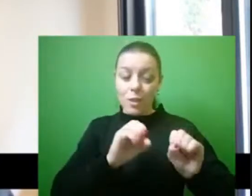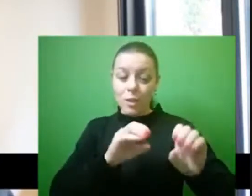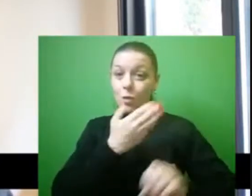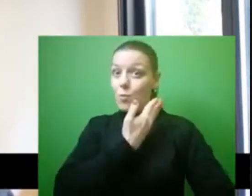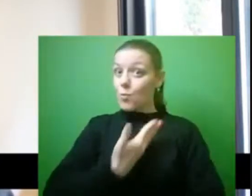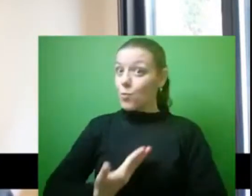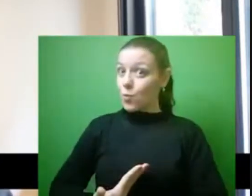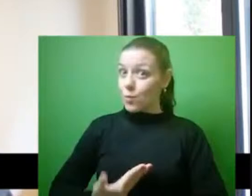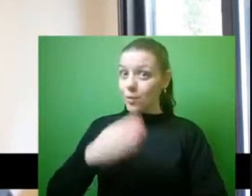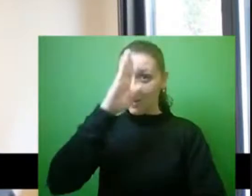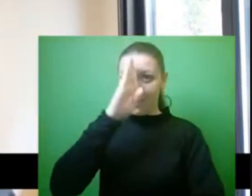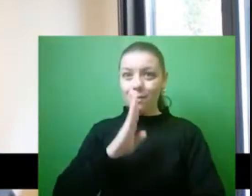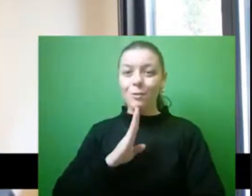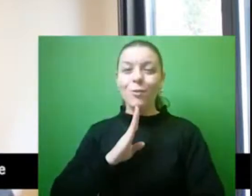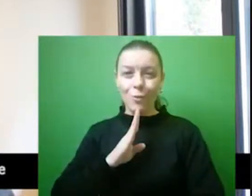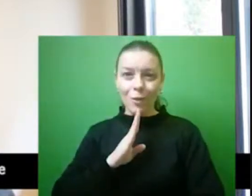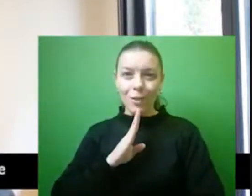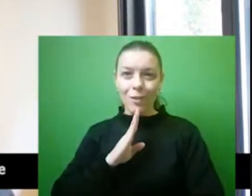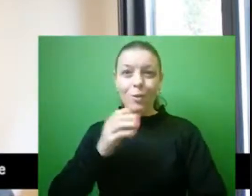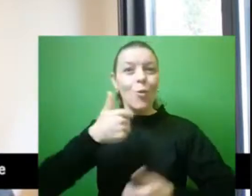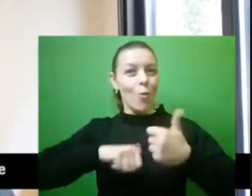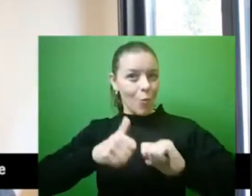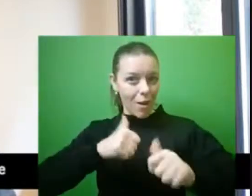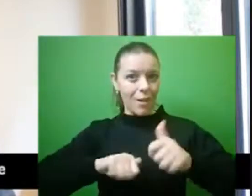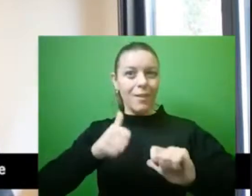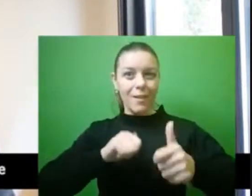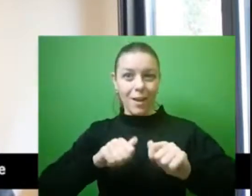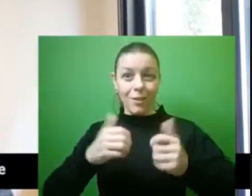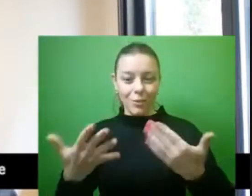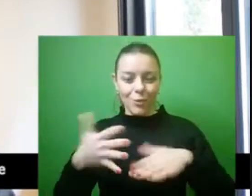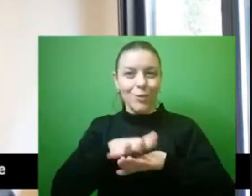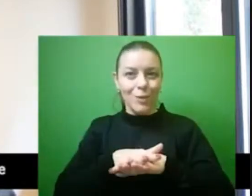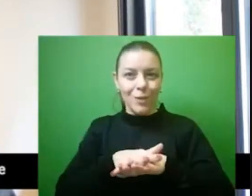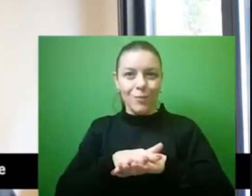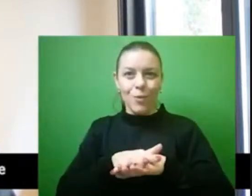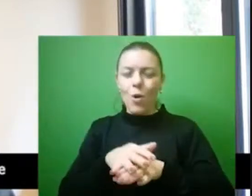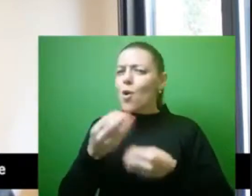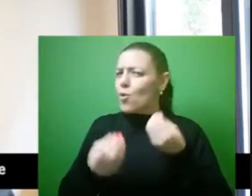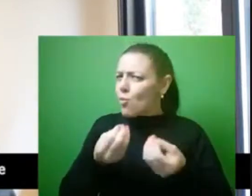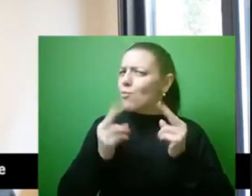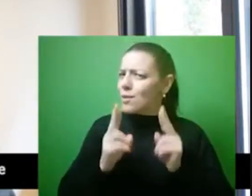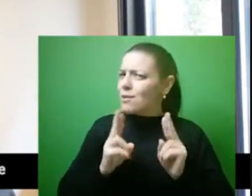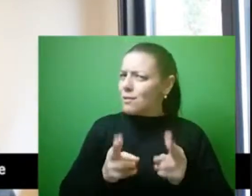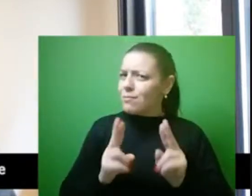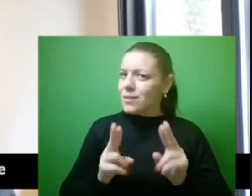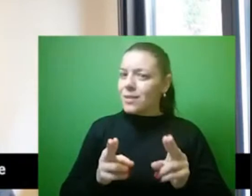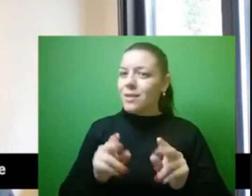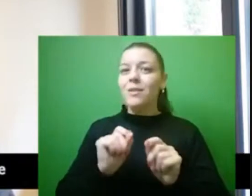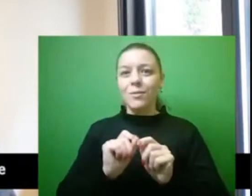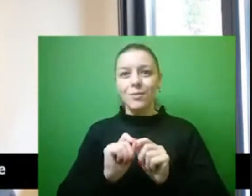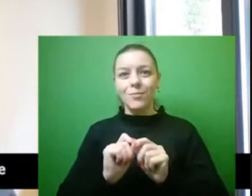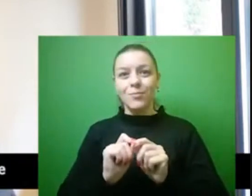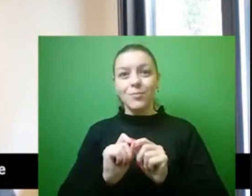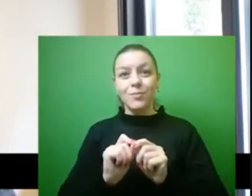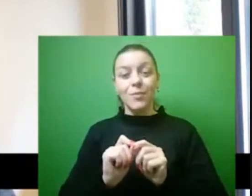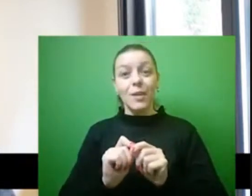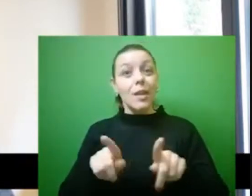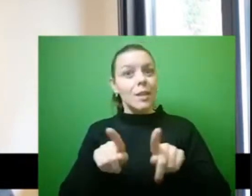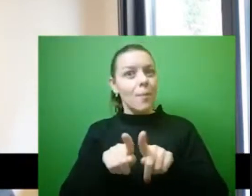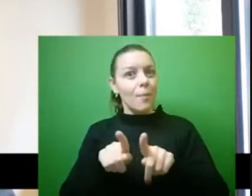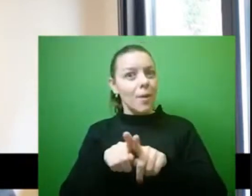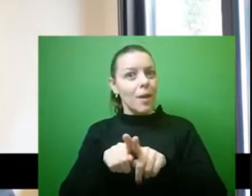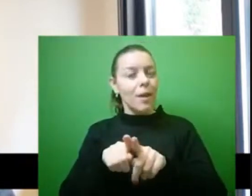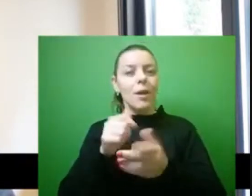de que seguiremos nos dedicando para oferecer um ensino público, gratuito, de qualidade